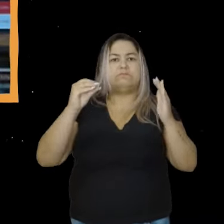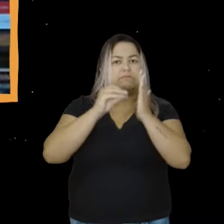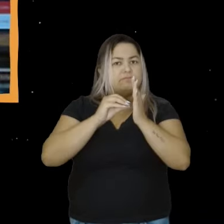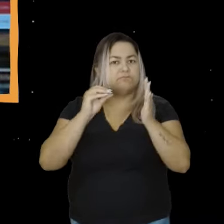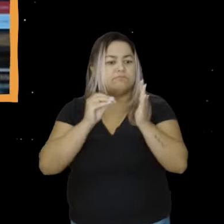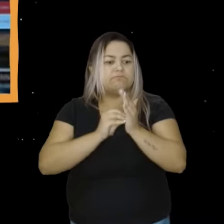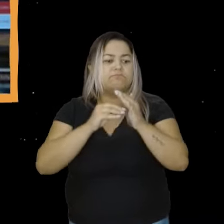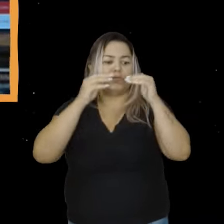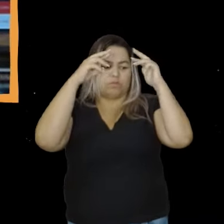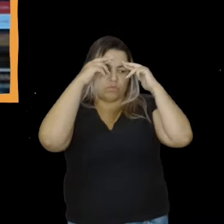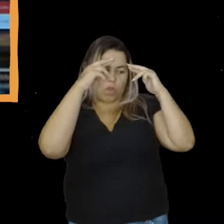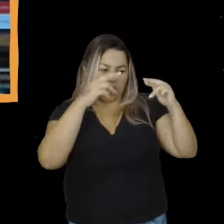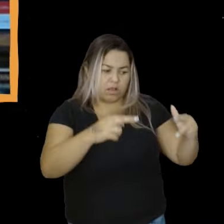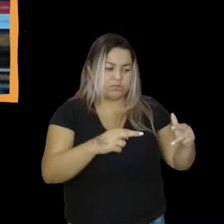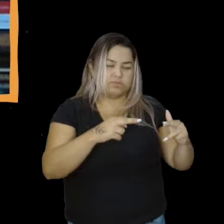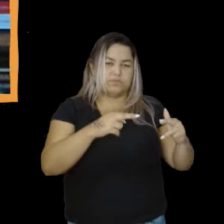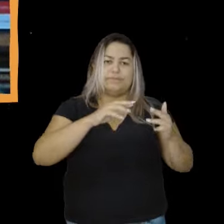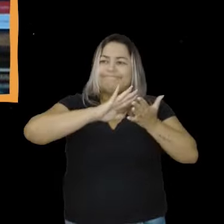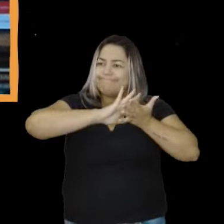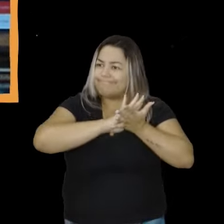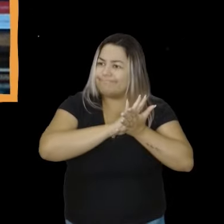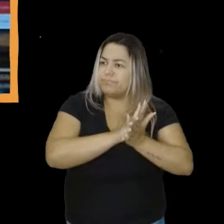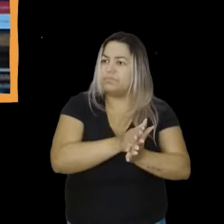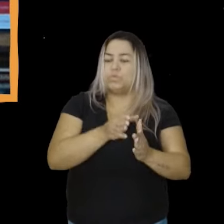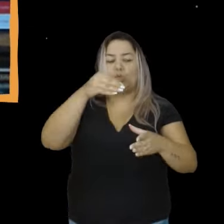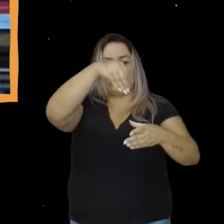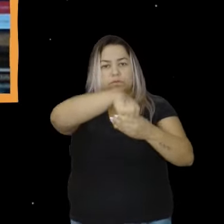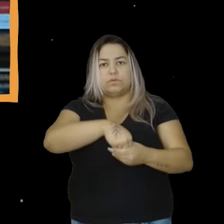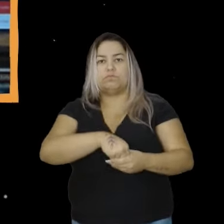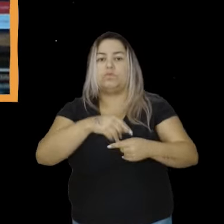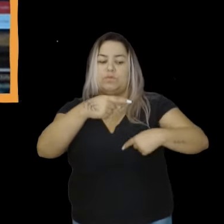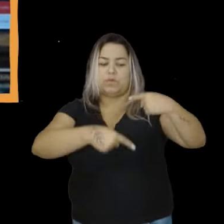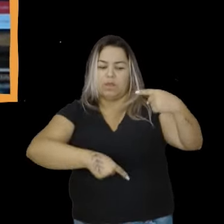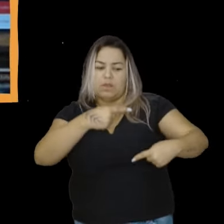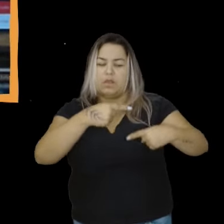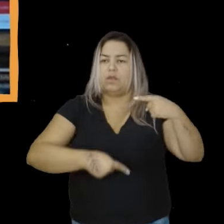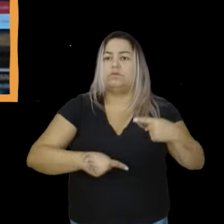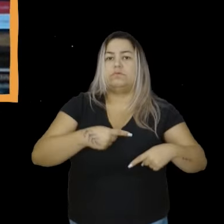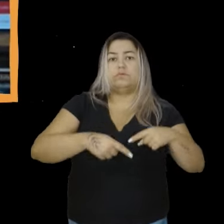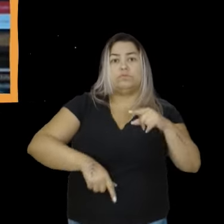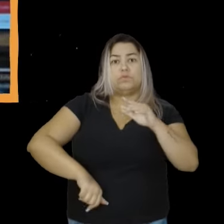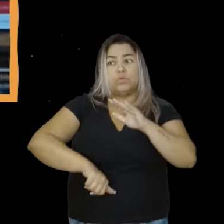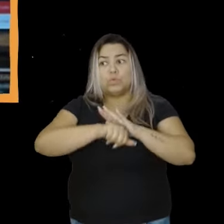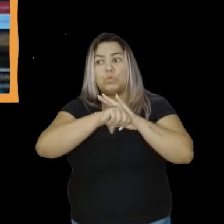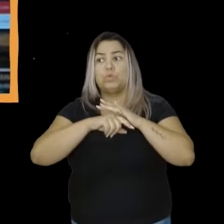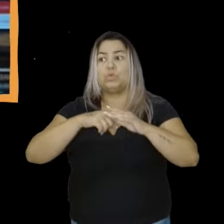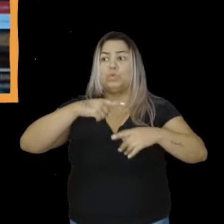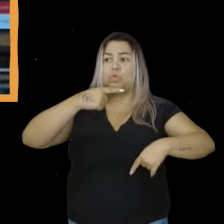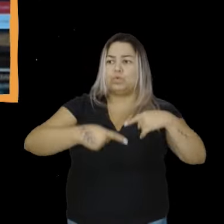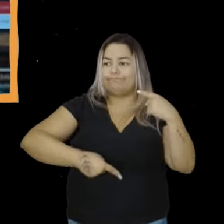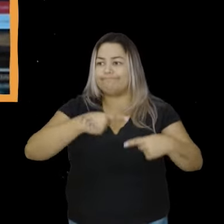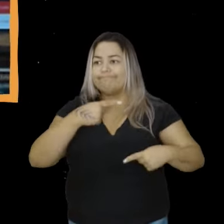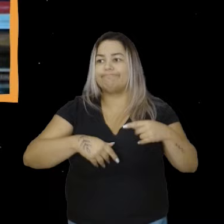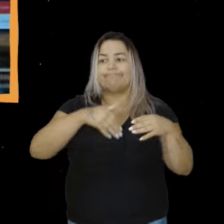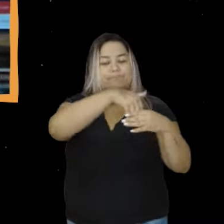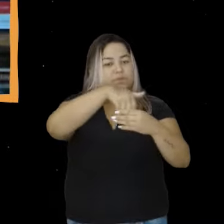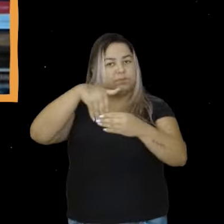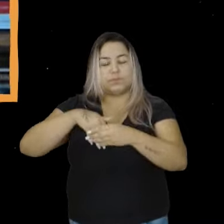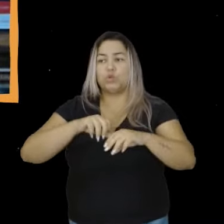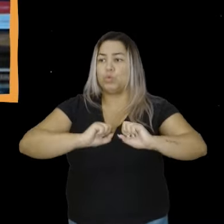esse preconceito que acabou penetrando na política, com a criminalização da política. Portanto, a eleição é um